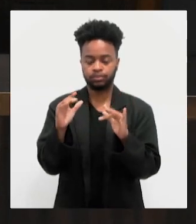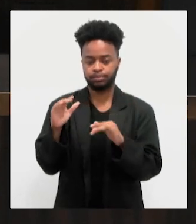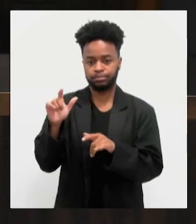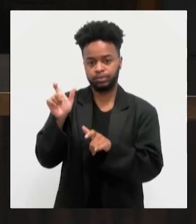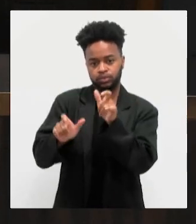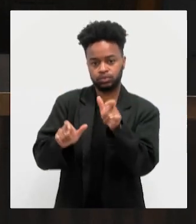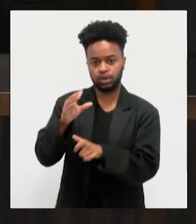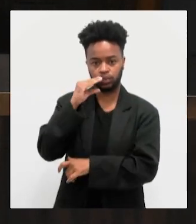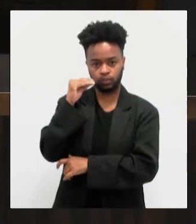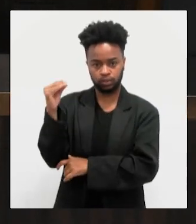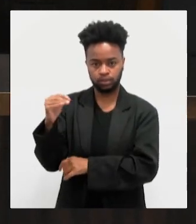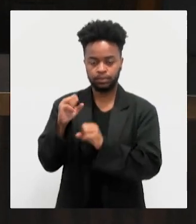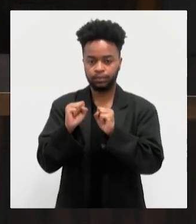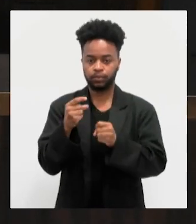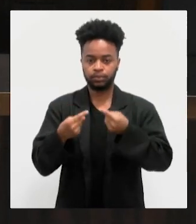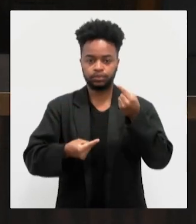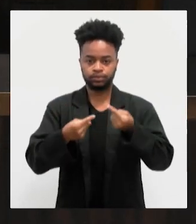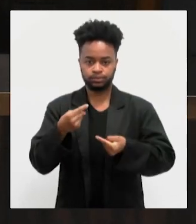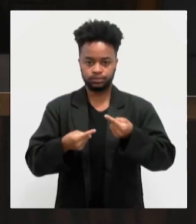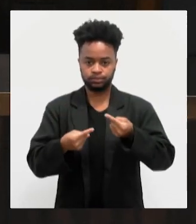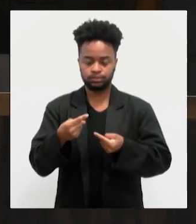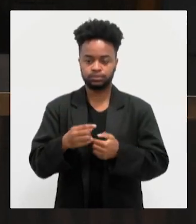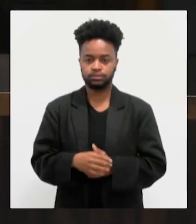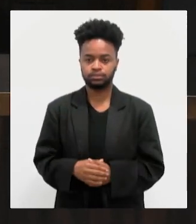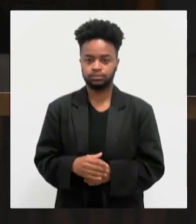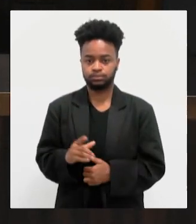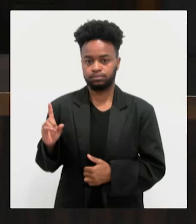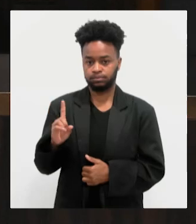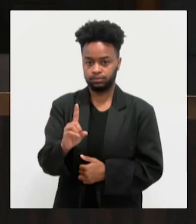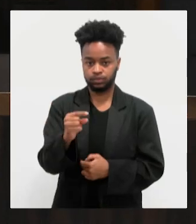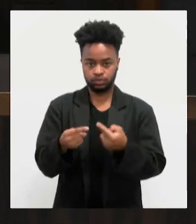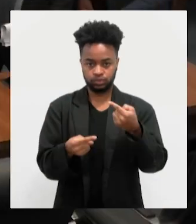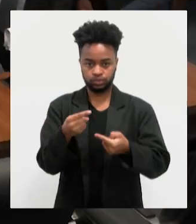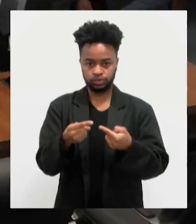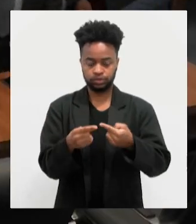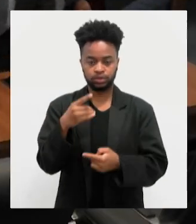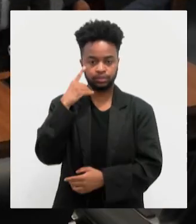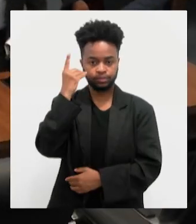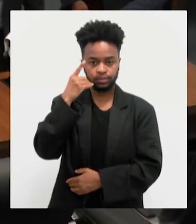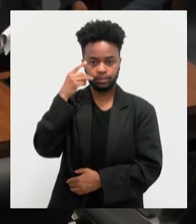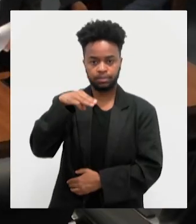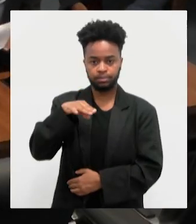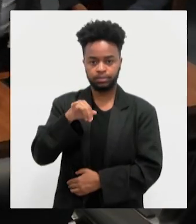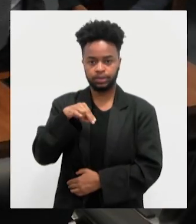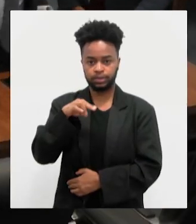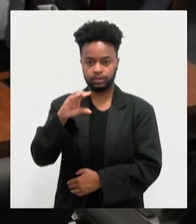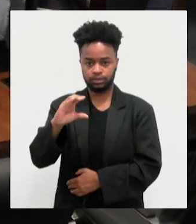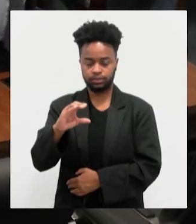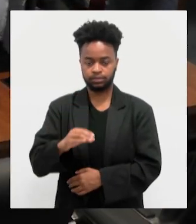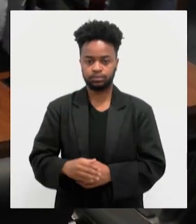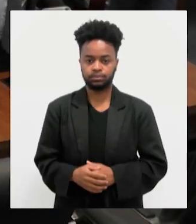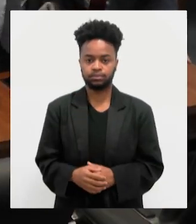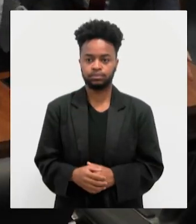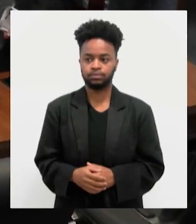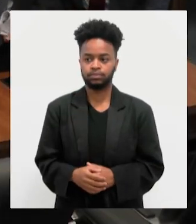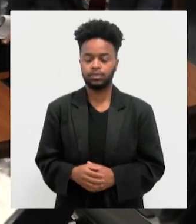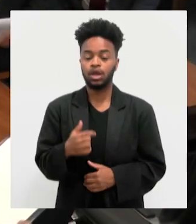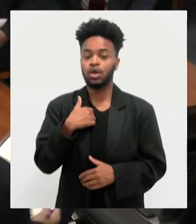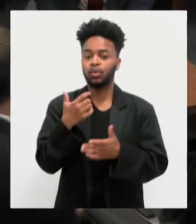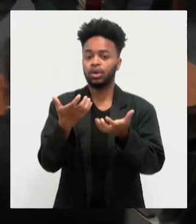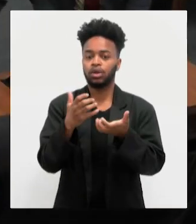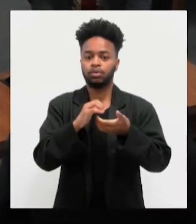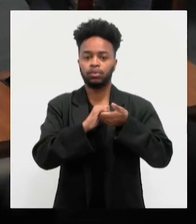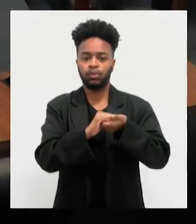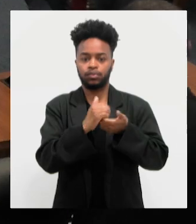adolescentes. Em discussão. Para discutir, presidente. Deputado Carlos Mink, para discutir. Presidente, queria lhe